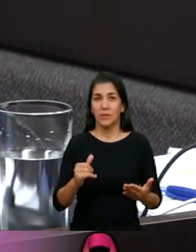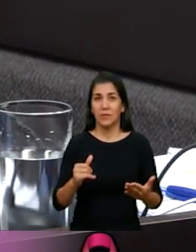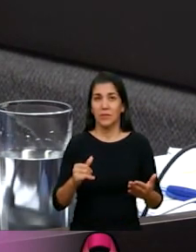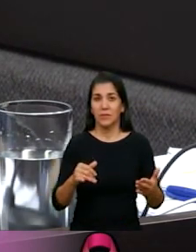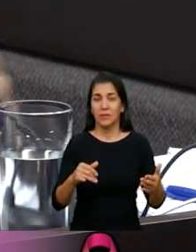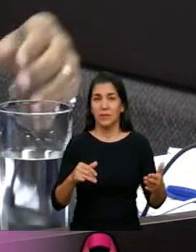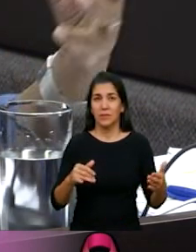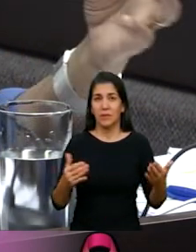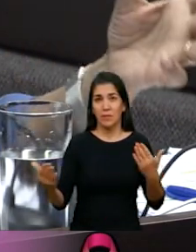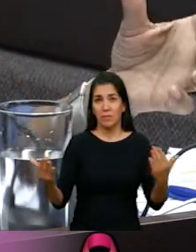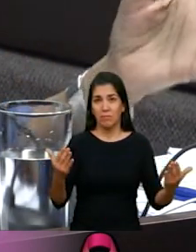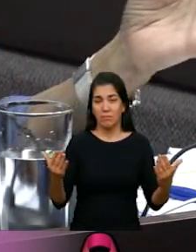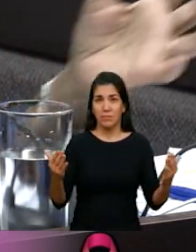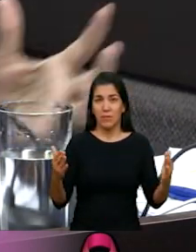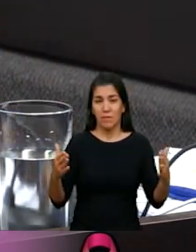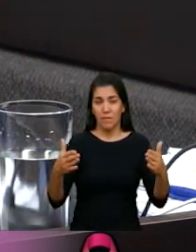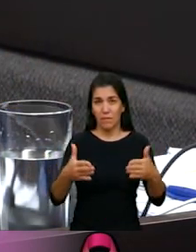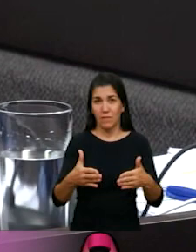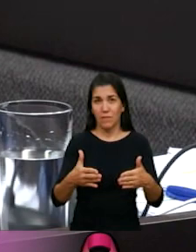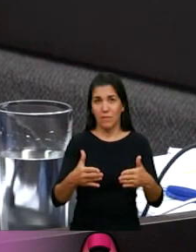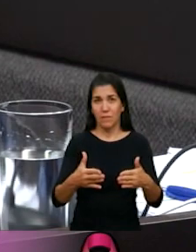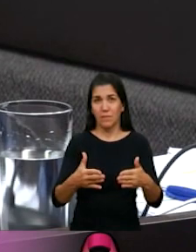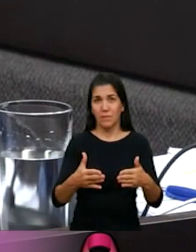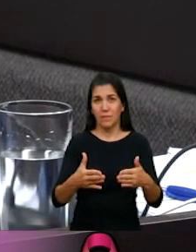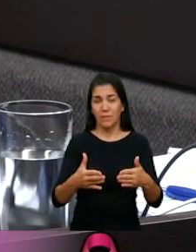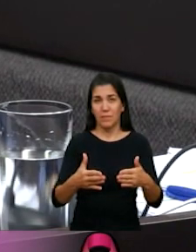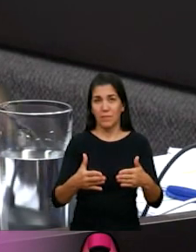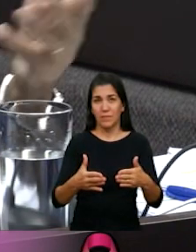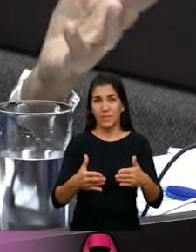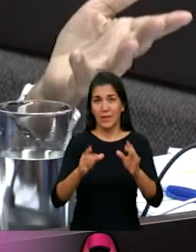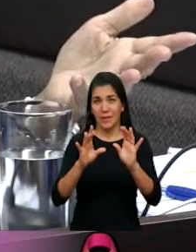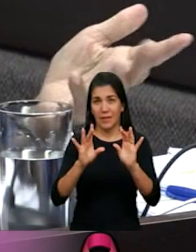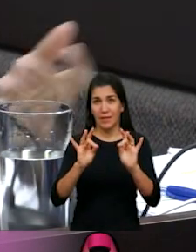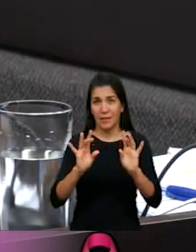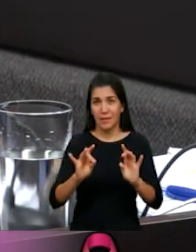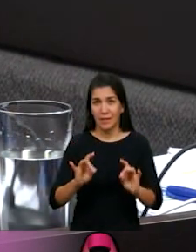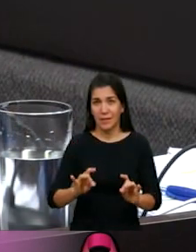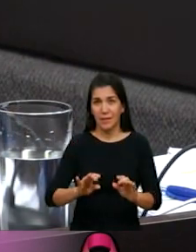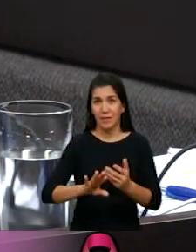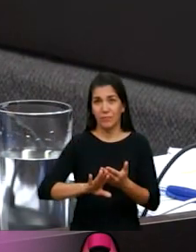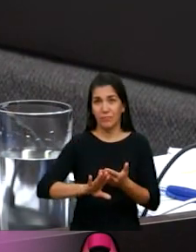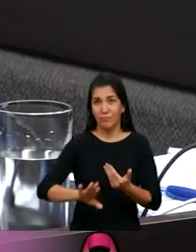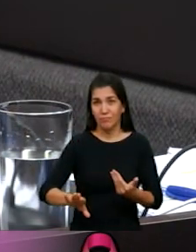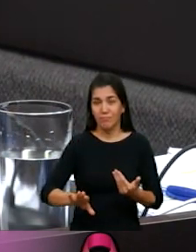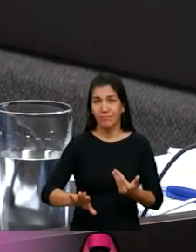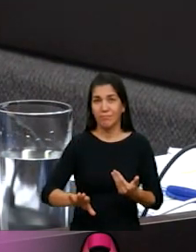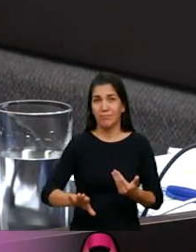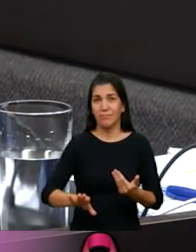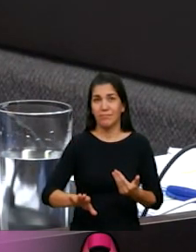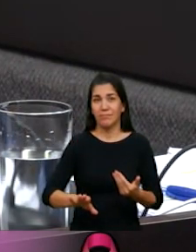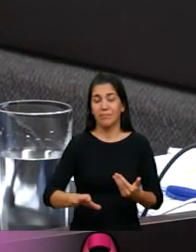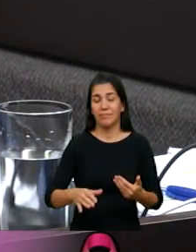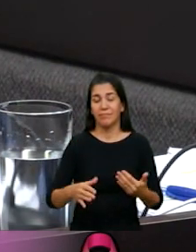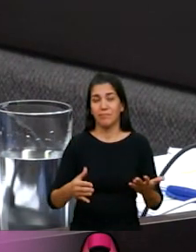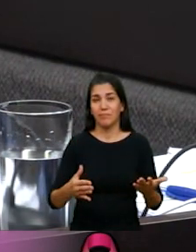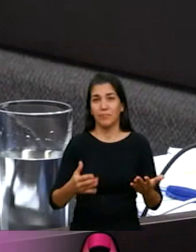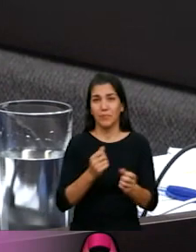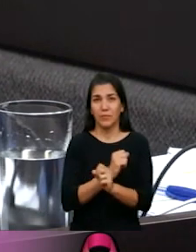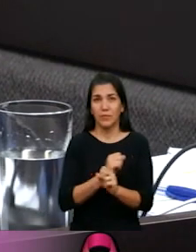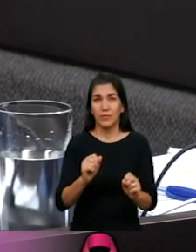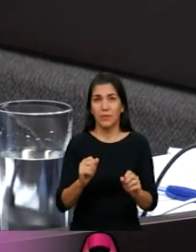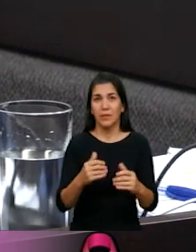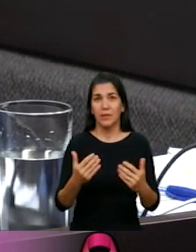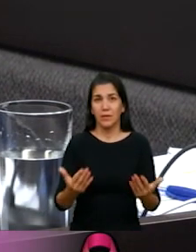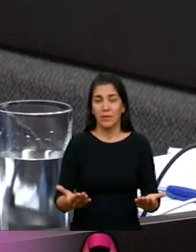objetivamente só, sem buscar detalhes, é complicado. E aí que entra a sapiência